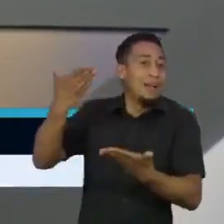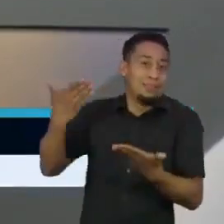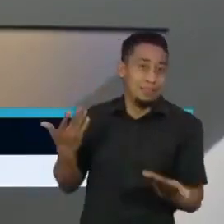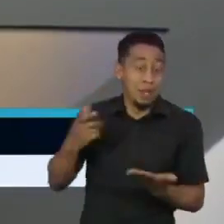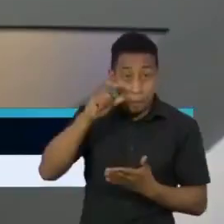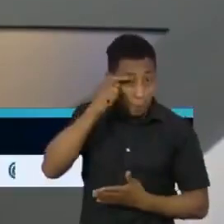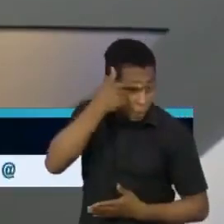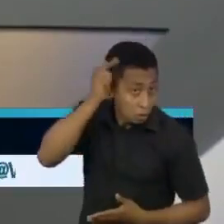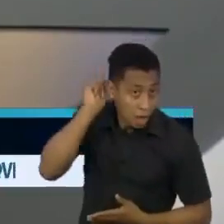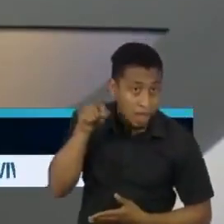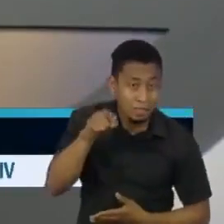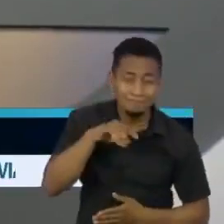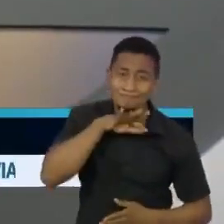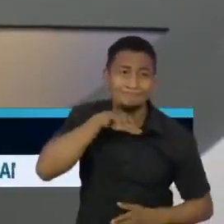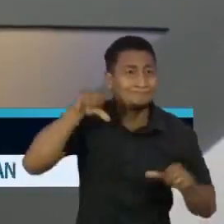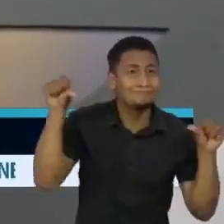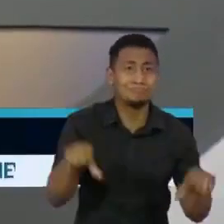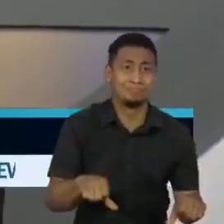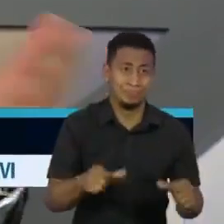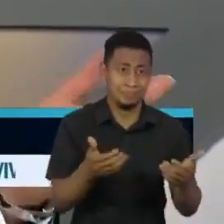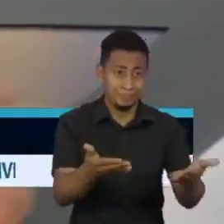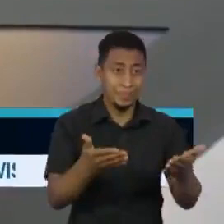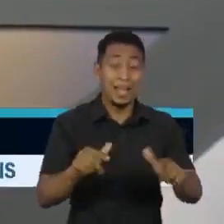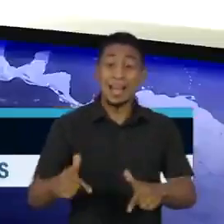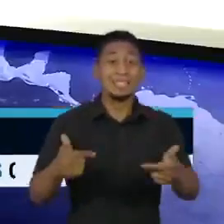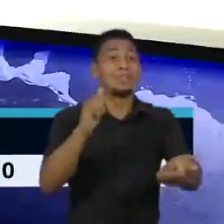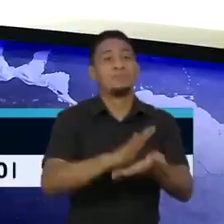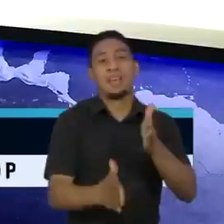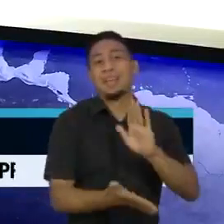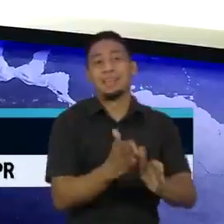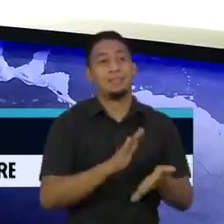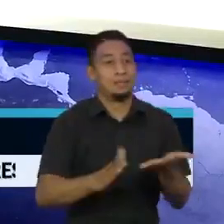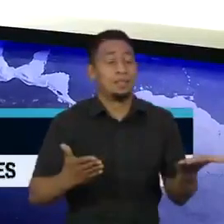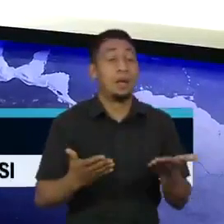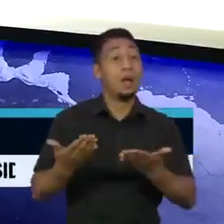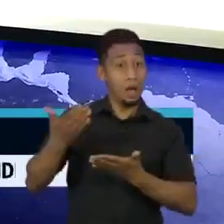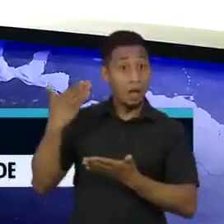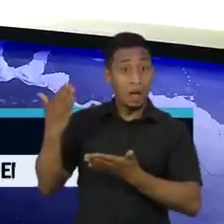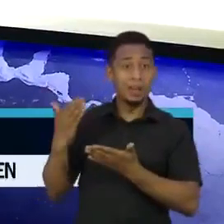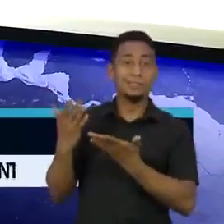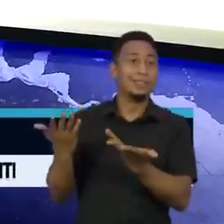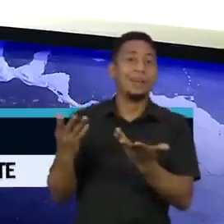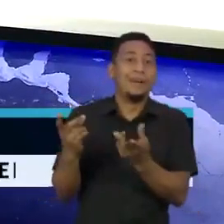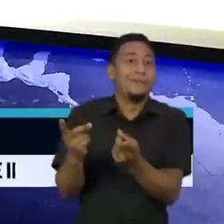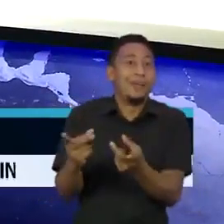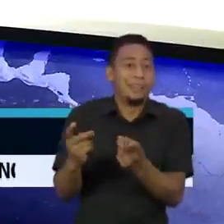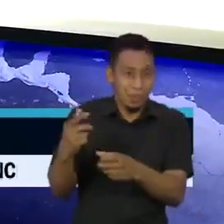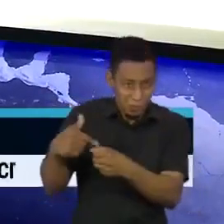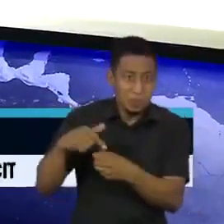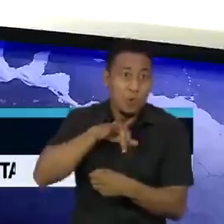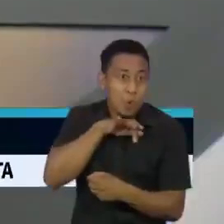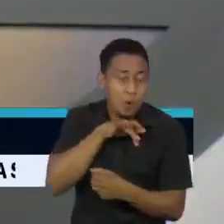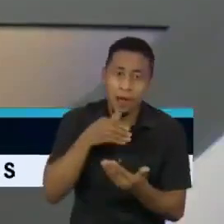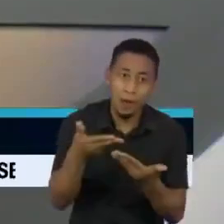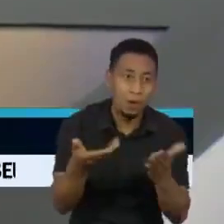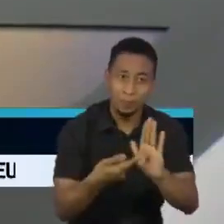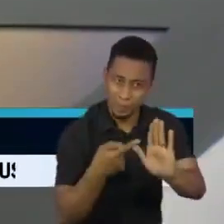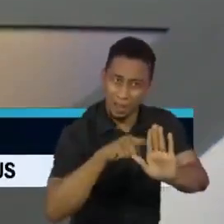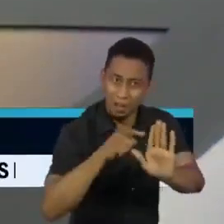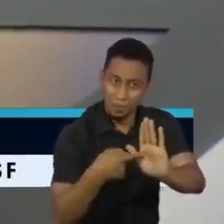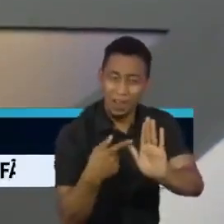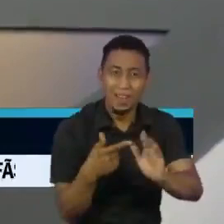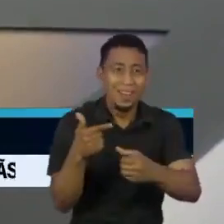eu já disse deixou do seu Posto Ipiranga eu passei um posto Bandeira Branco vendendo o combustível adulterado nada tem feito